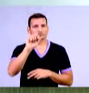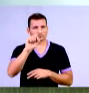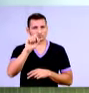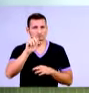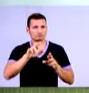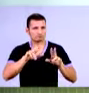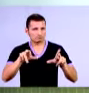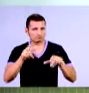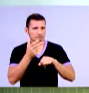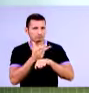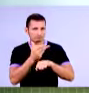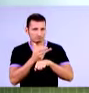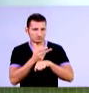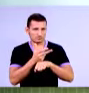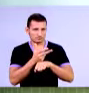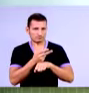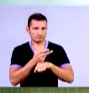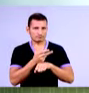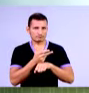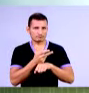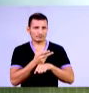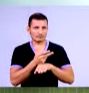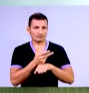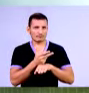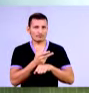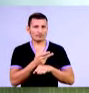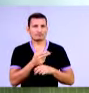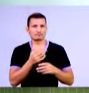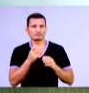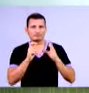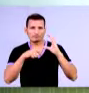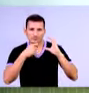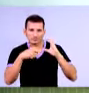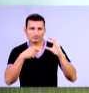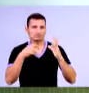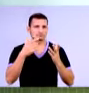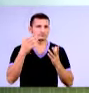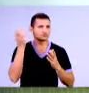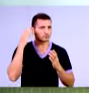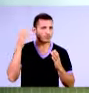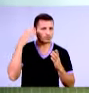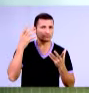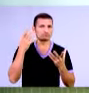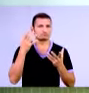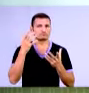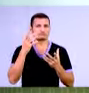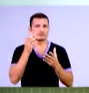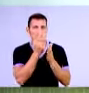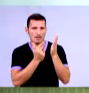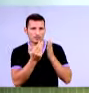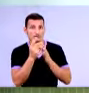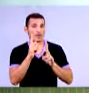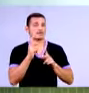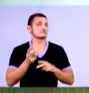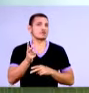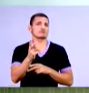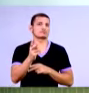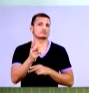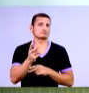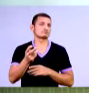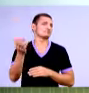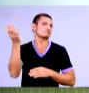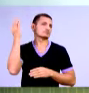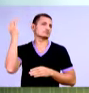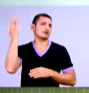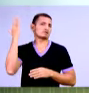uma série de recursos multimídia, né? Como vídeo, como som, como imagem, mas nem sempre foi assim, né? Nos primórdios da computação nós não tínhamos todos